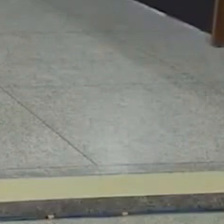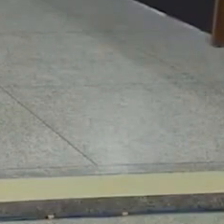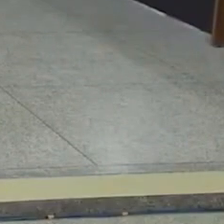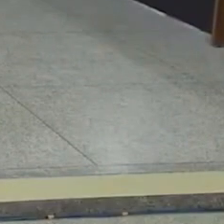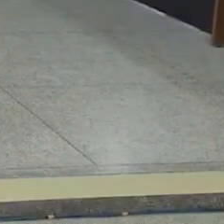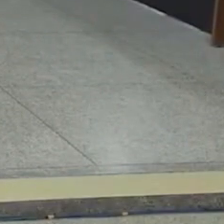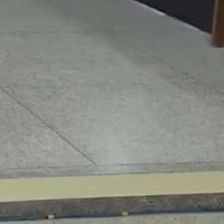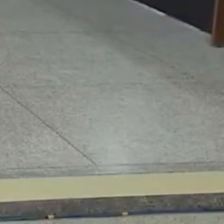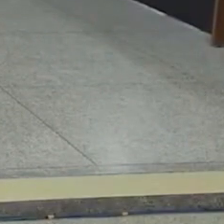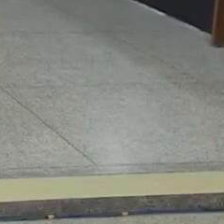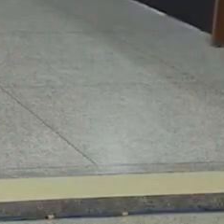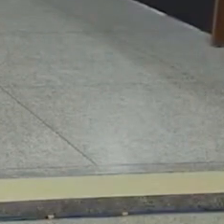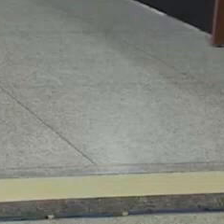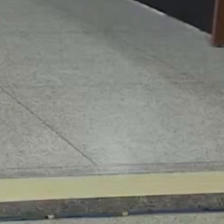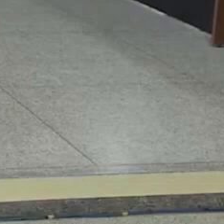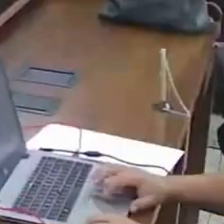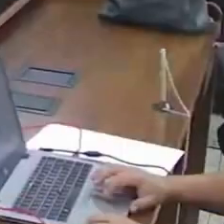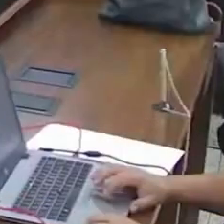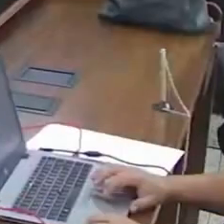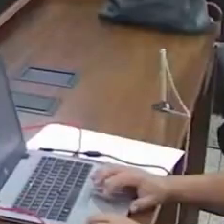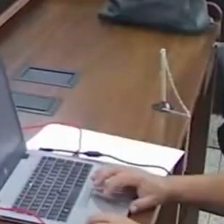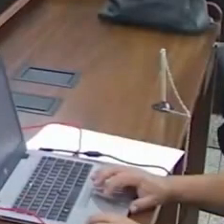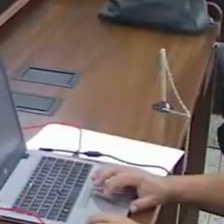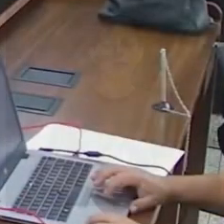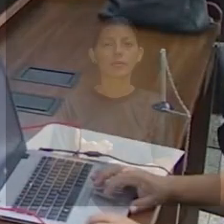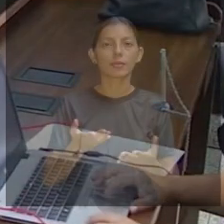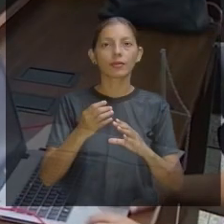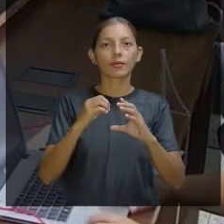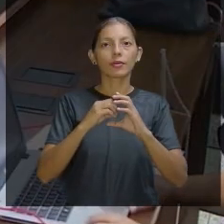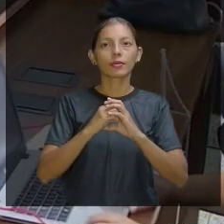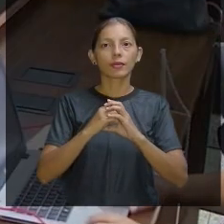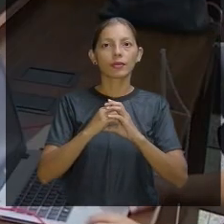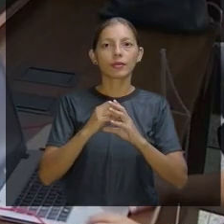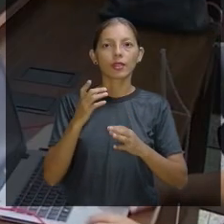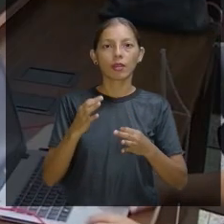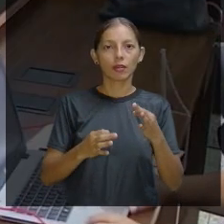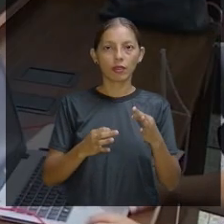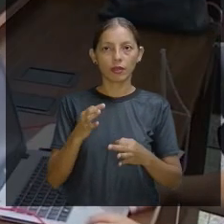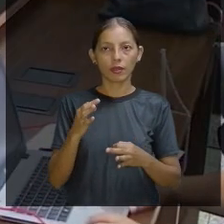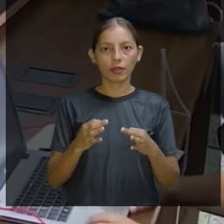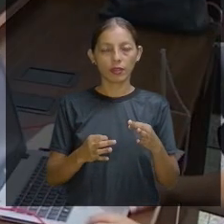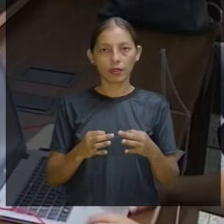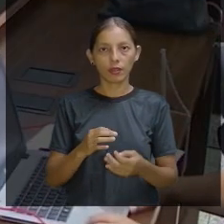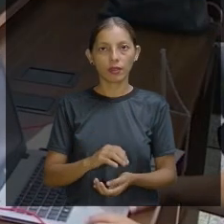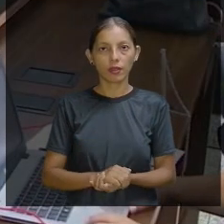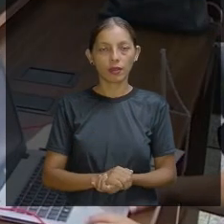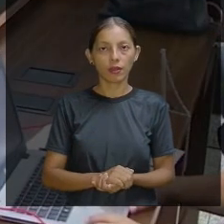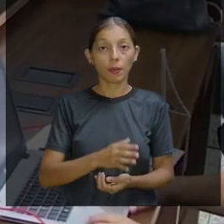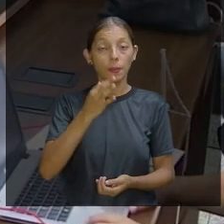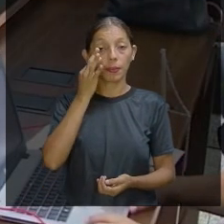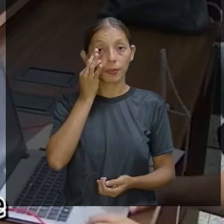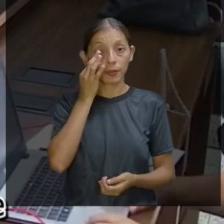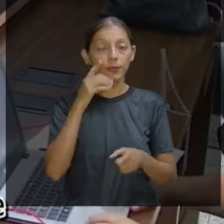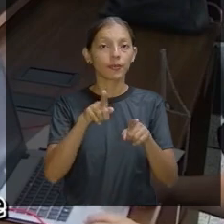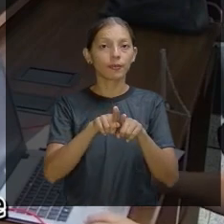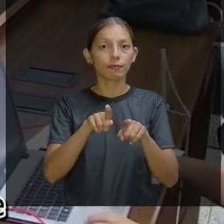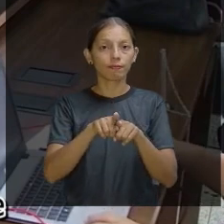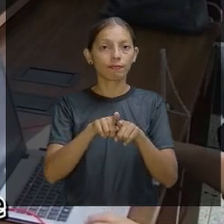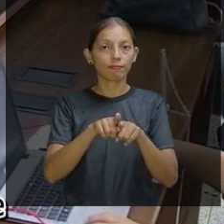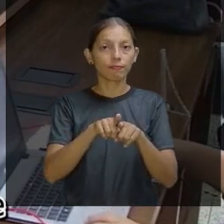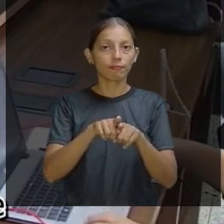nesta o julgamento do Tribunal Imagem ampla do Regional plenário da Câmara Eleitoral, Municipal de Laranjal do feito Jari. de forma presencial e de forma